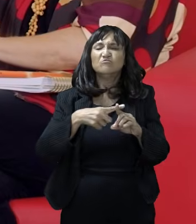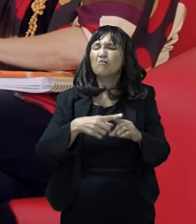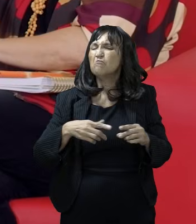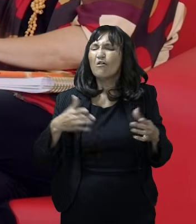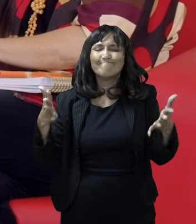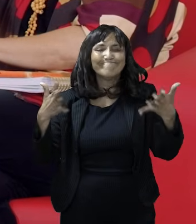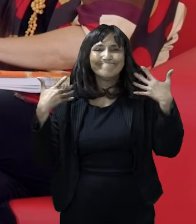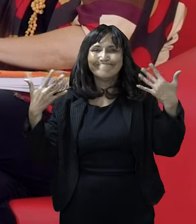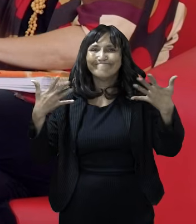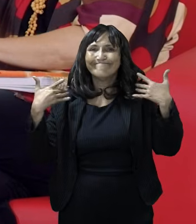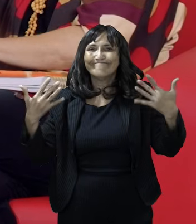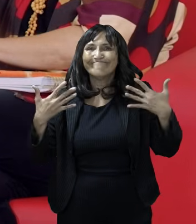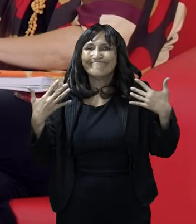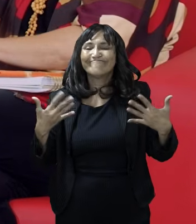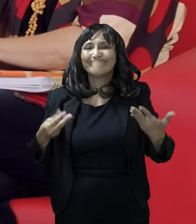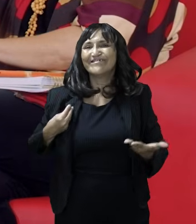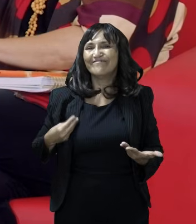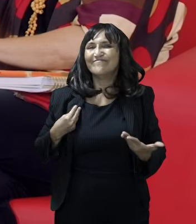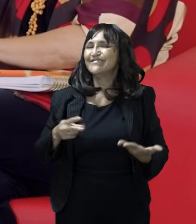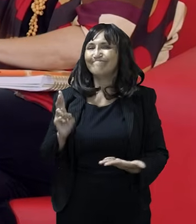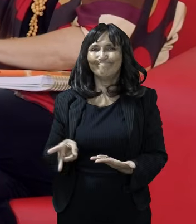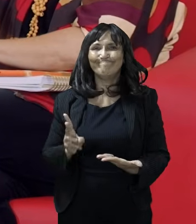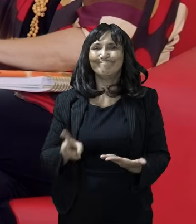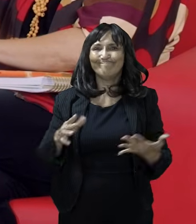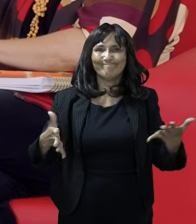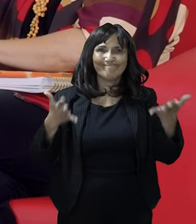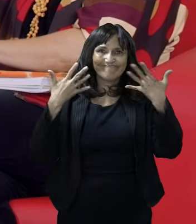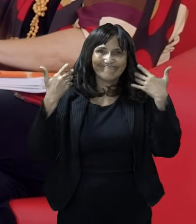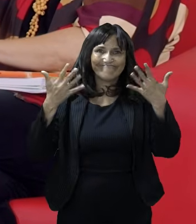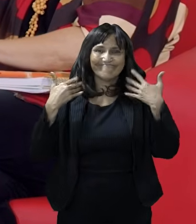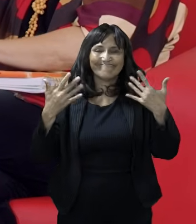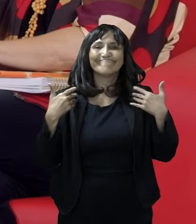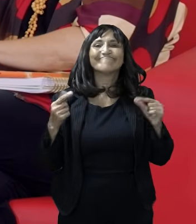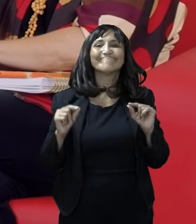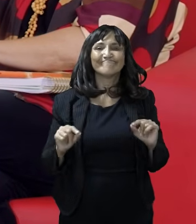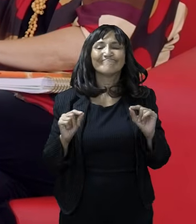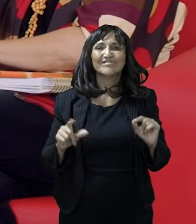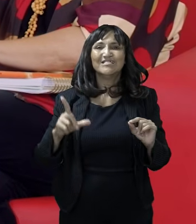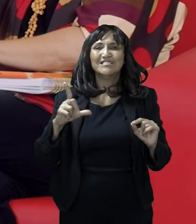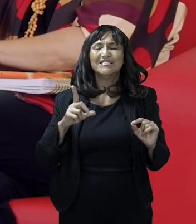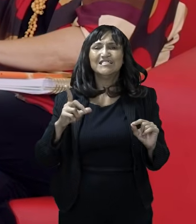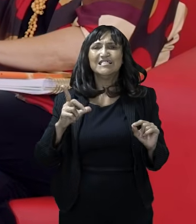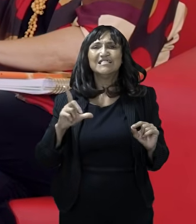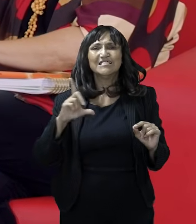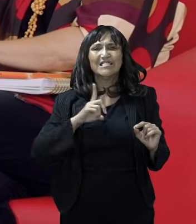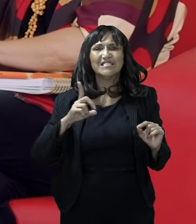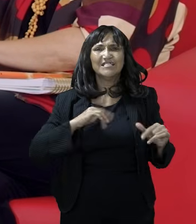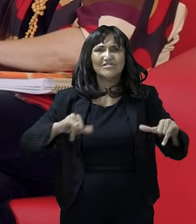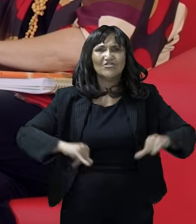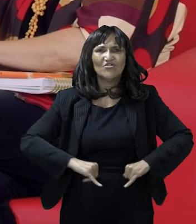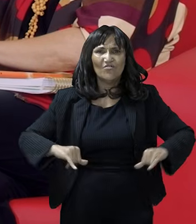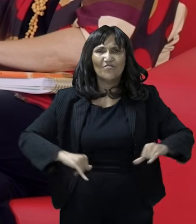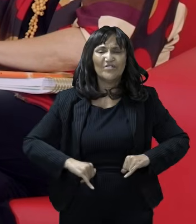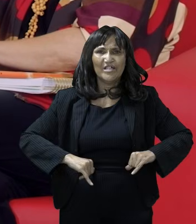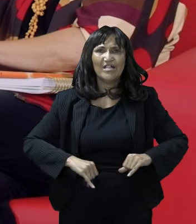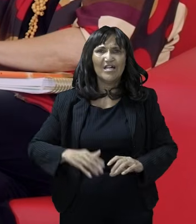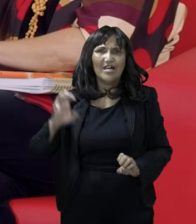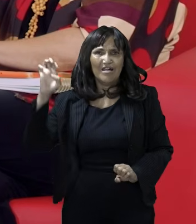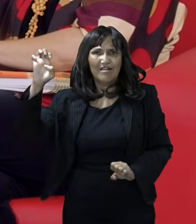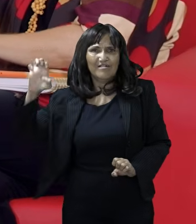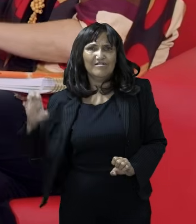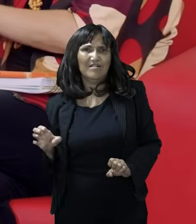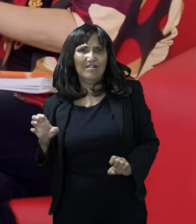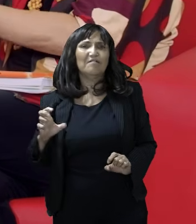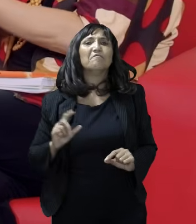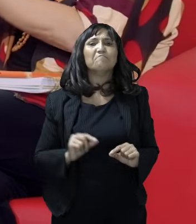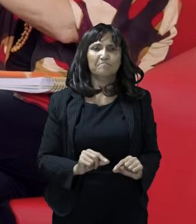tem que ser animado. A minha vida sempre tem que ser animada, porque quem tem que ficar desanimado é a oposição, eles que estão perdendo a eleição nos últimos tempos, não somos